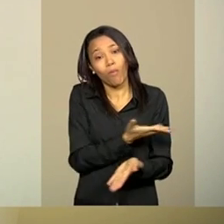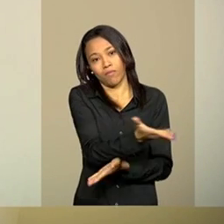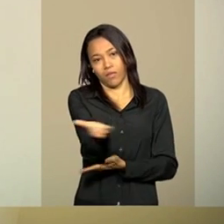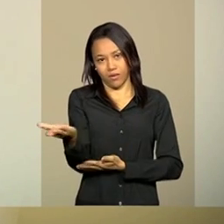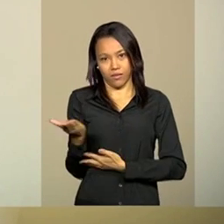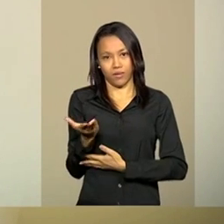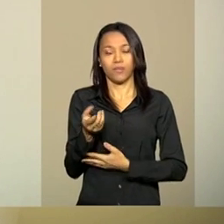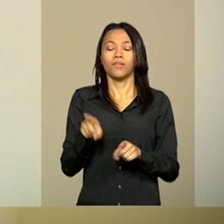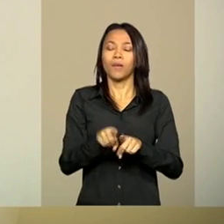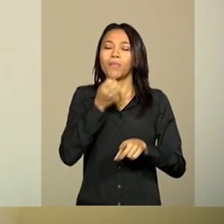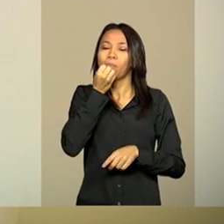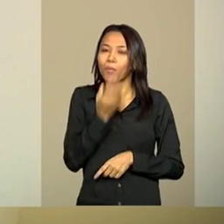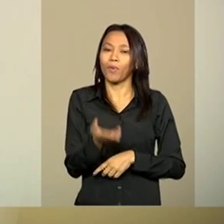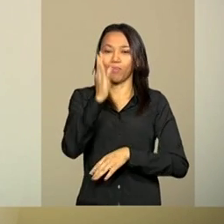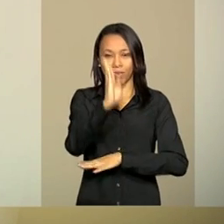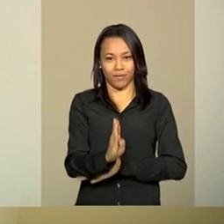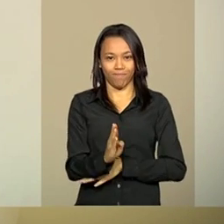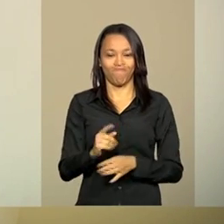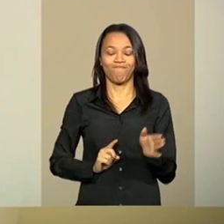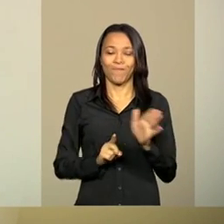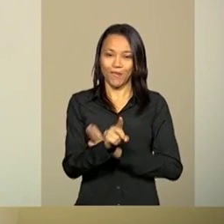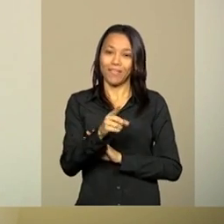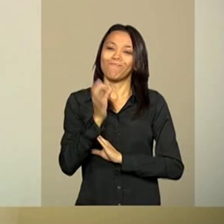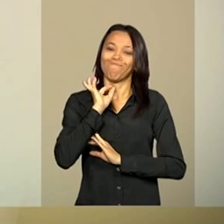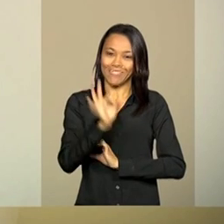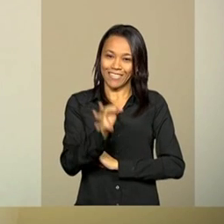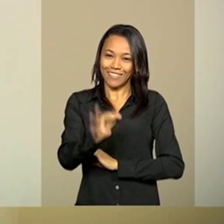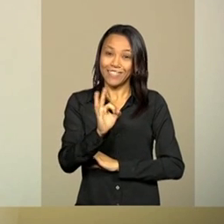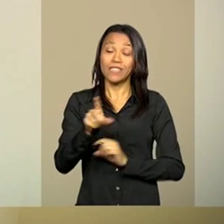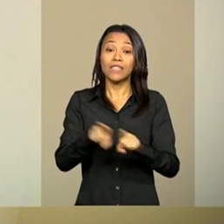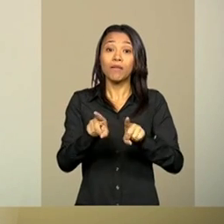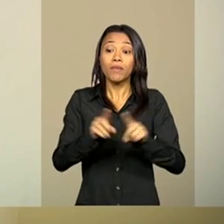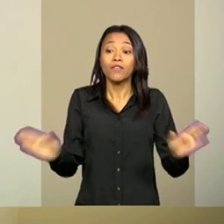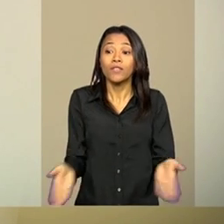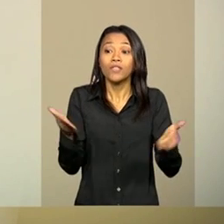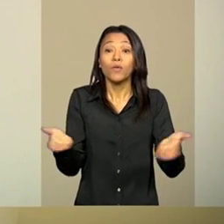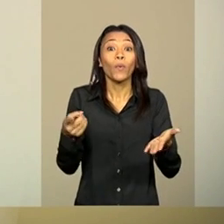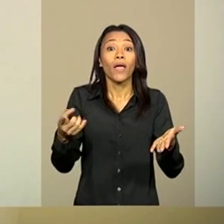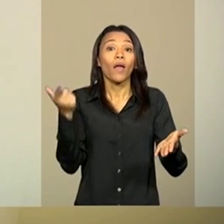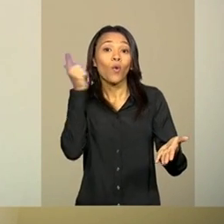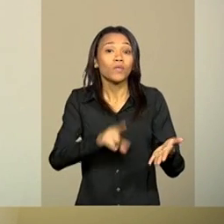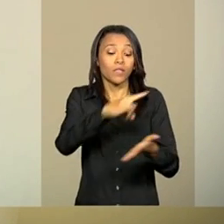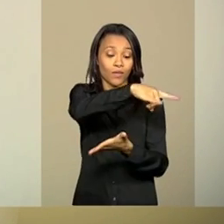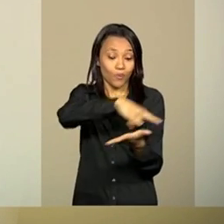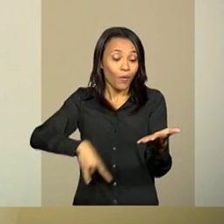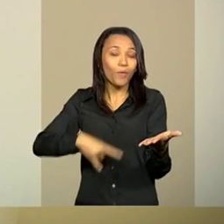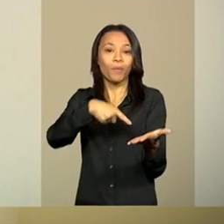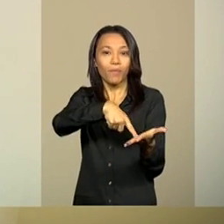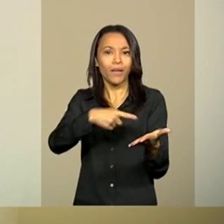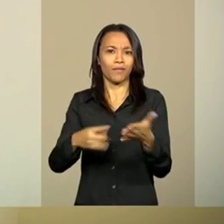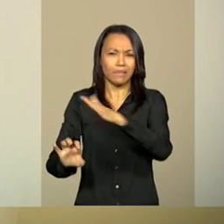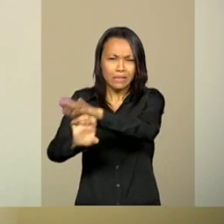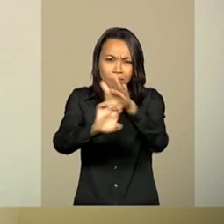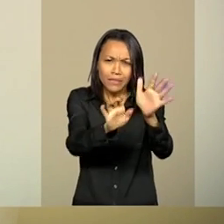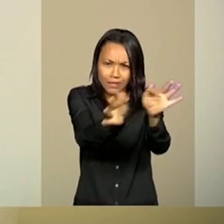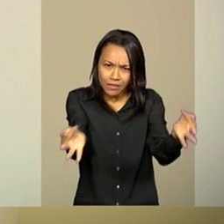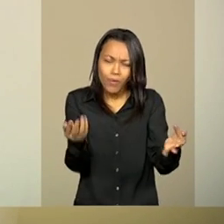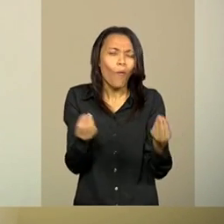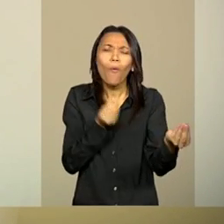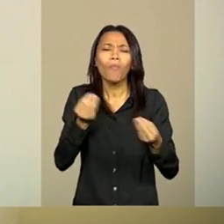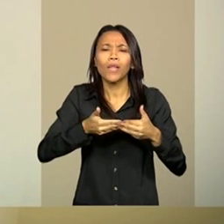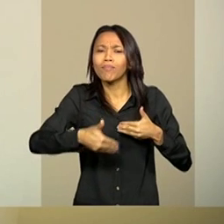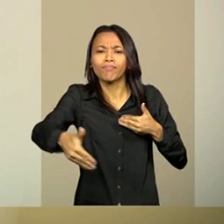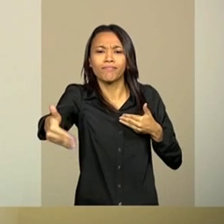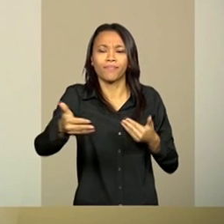e é bom para o brasil com certeza a presidenta e também estimula a formalização dos pequenos negócios como é que está isso olha luciano